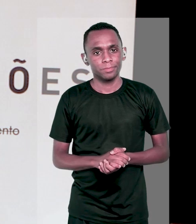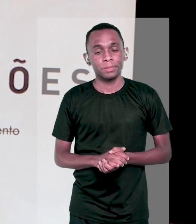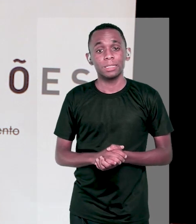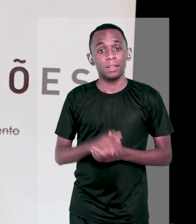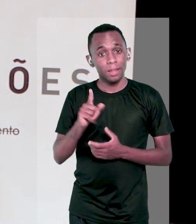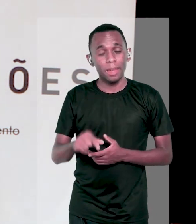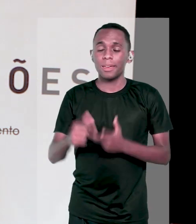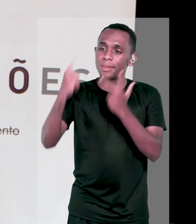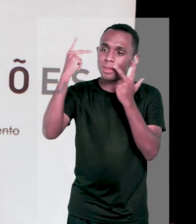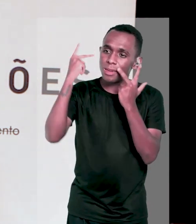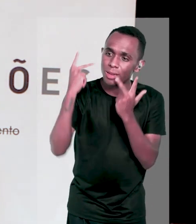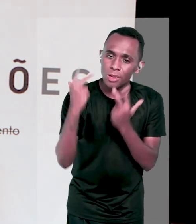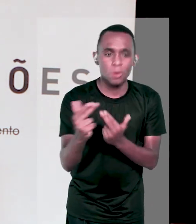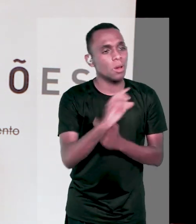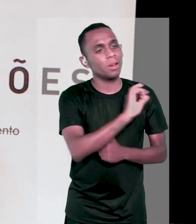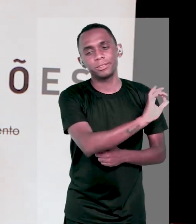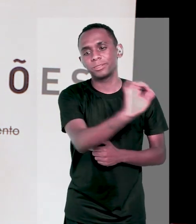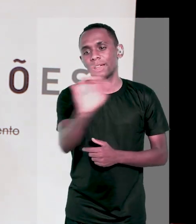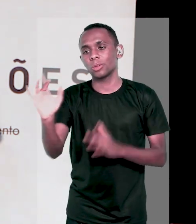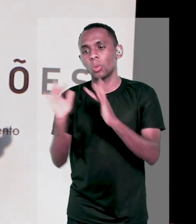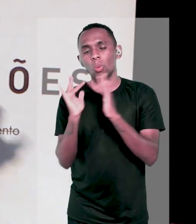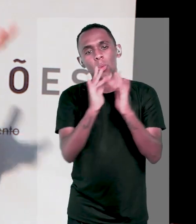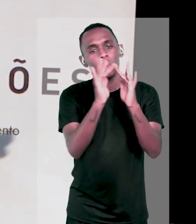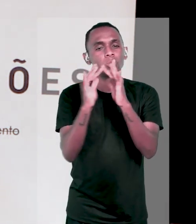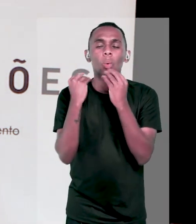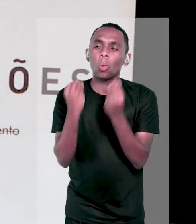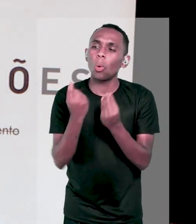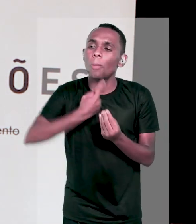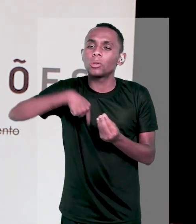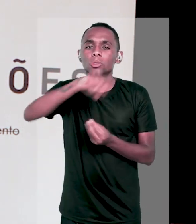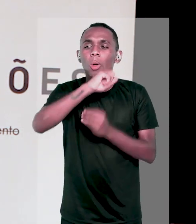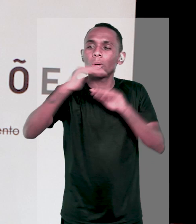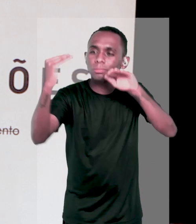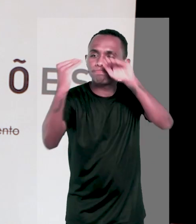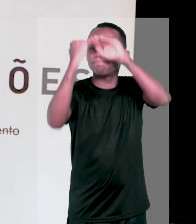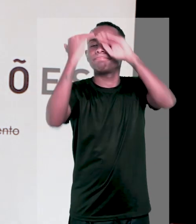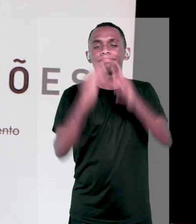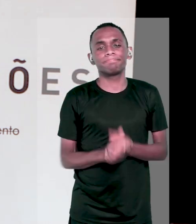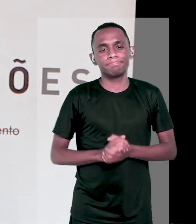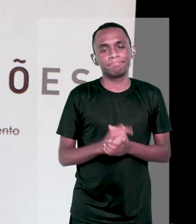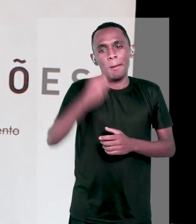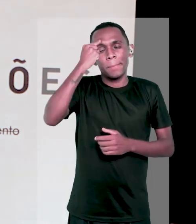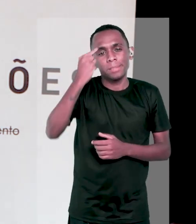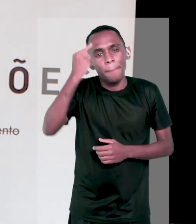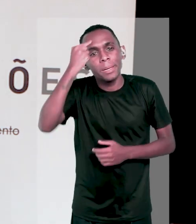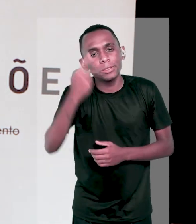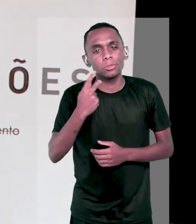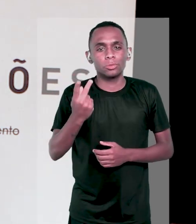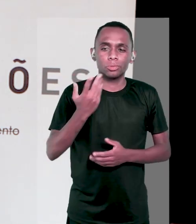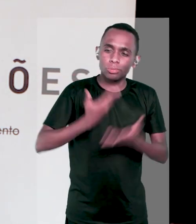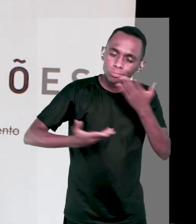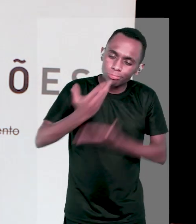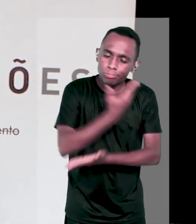iguais meus amigos quando nós estamos contemplando uma obra de arte ao